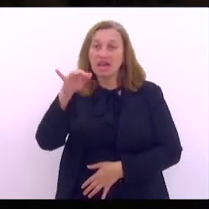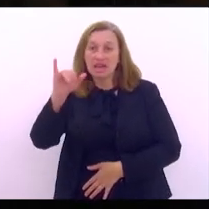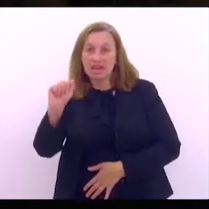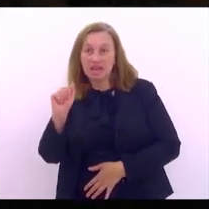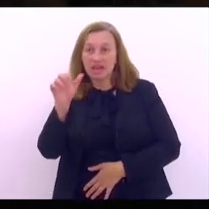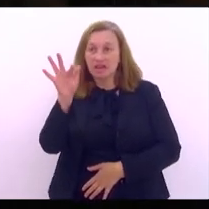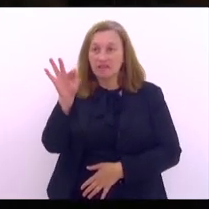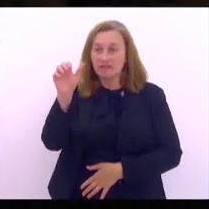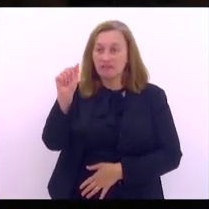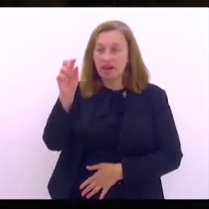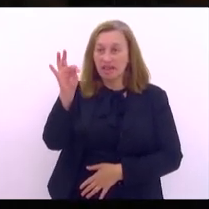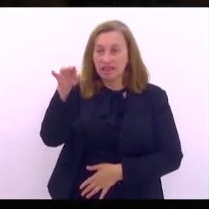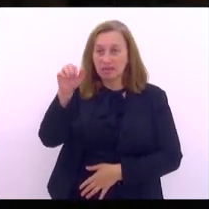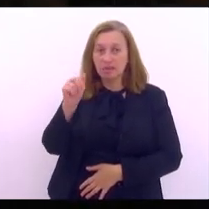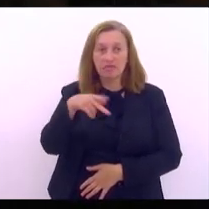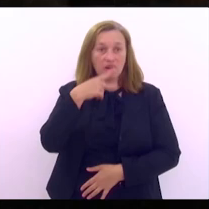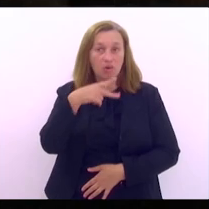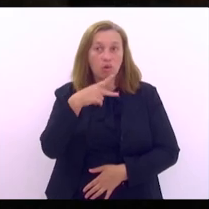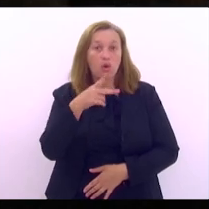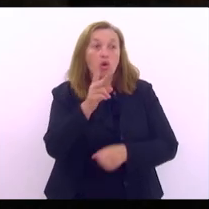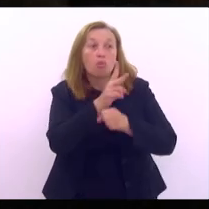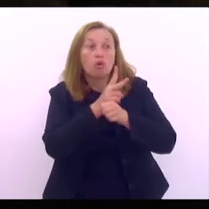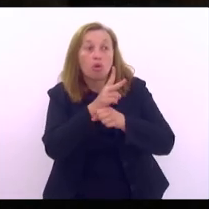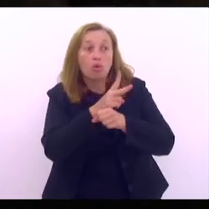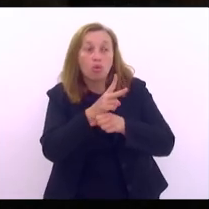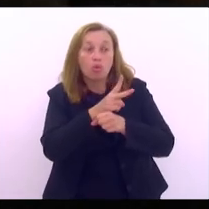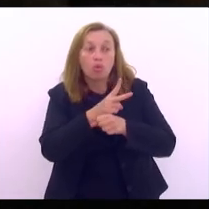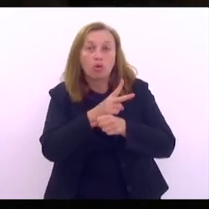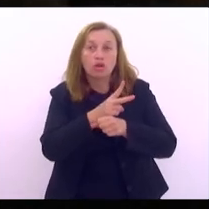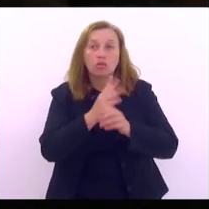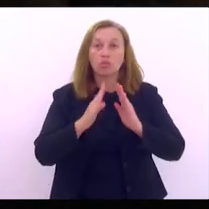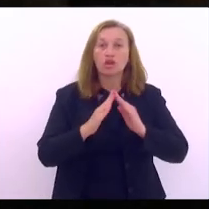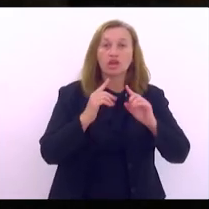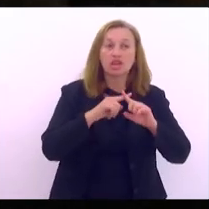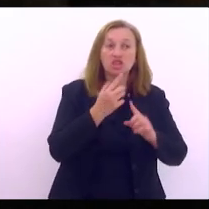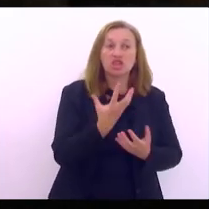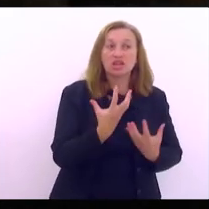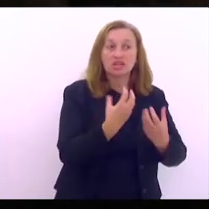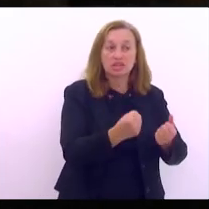disse: procure uma igreja para aceitar Jesus.